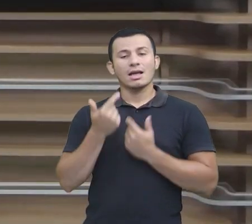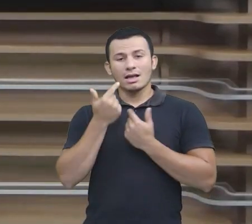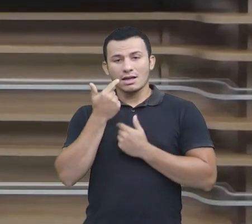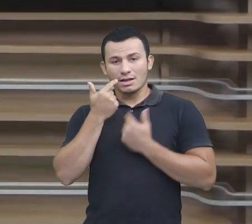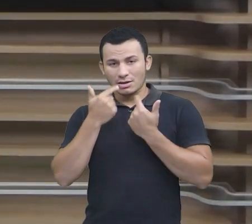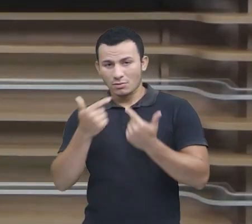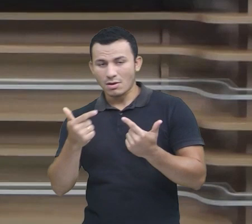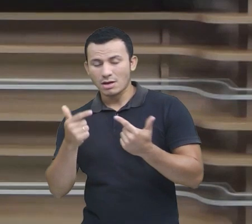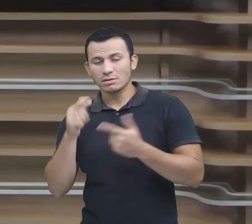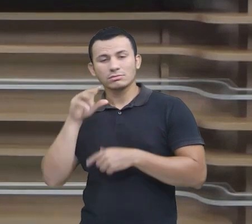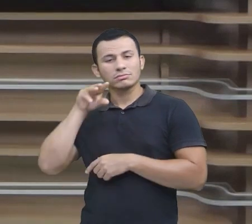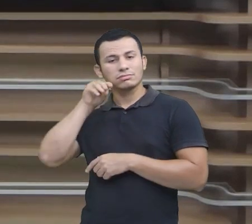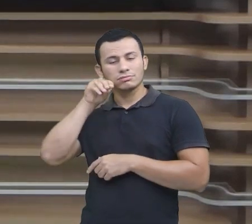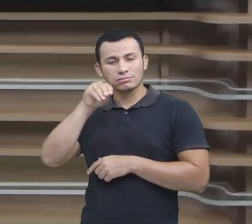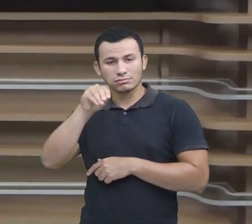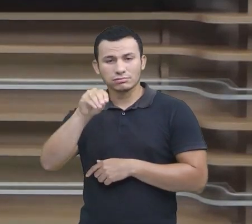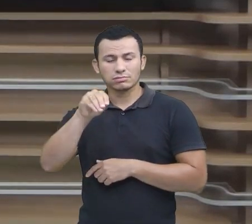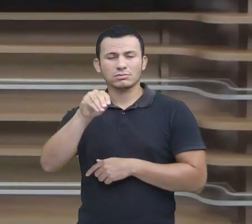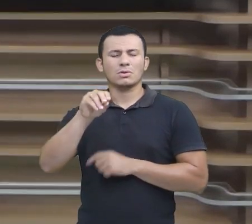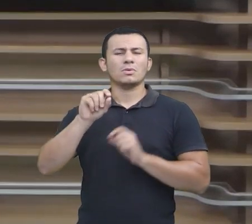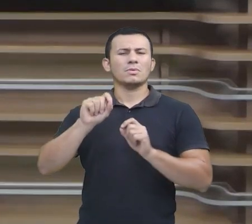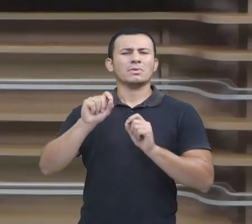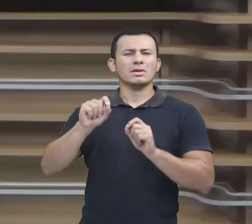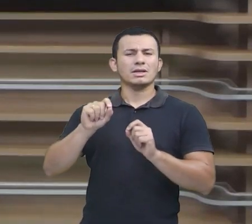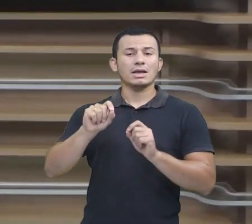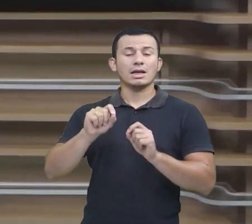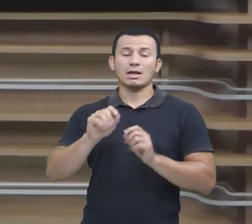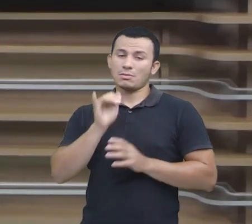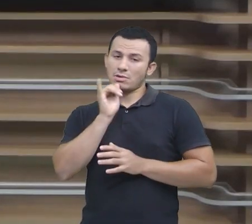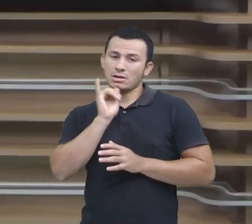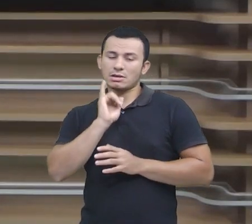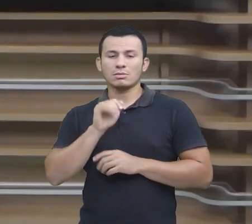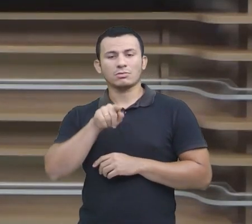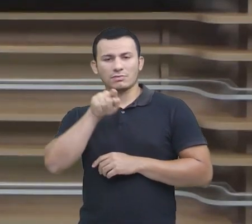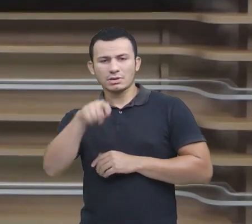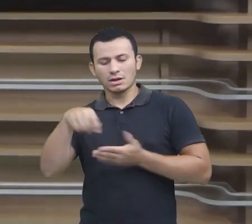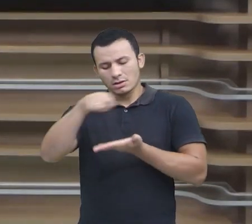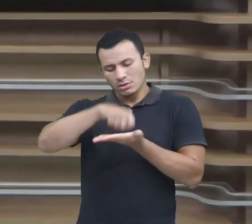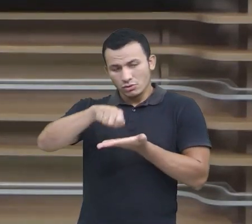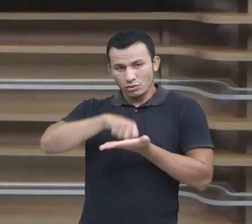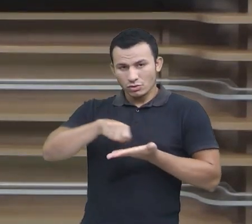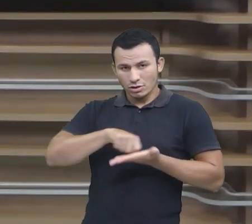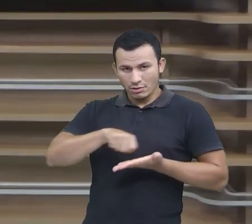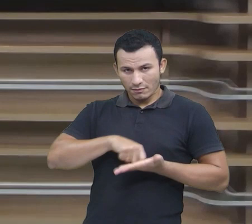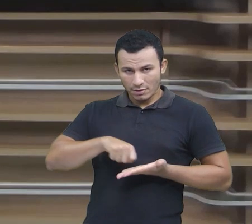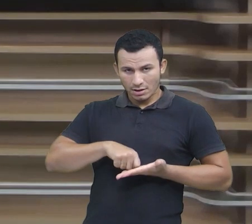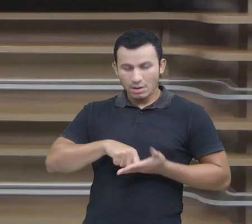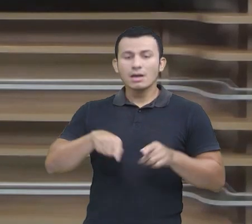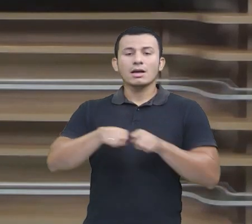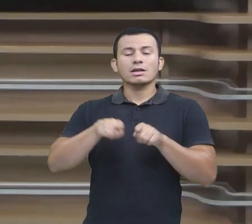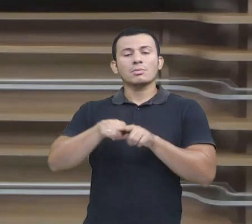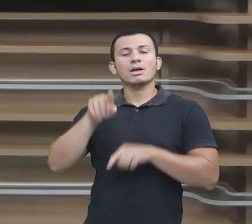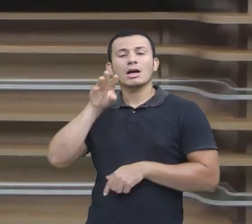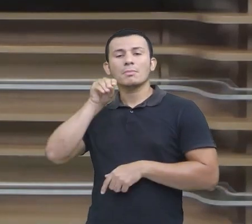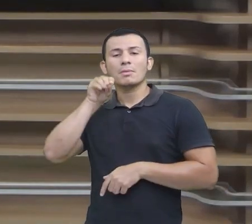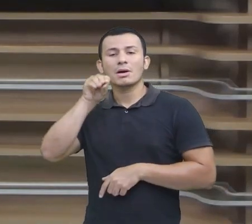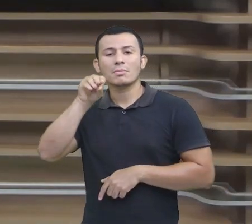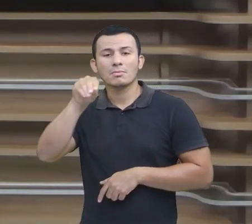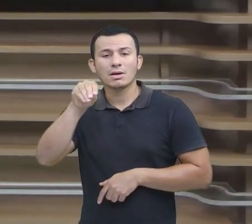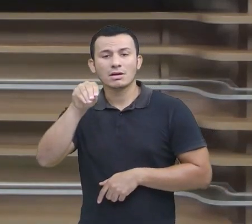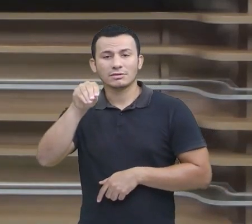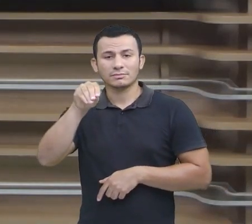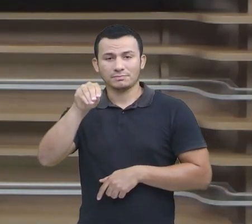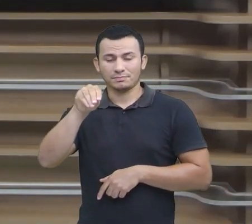prestem bem atenção, é aquela que nós escrevemos e também nós falamos. A